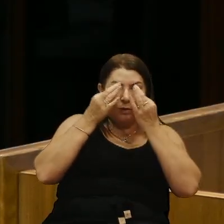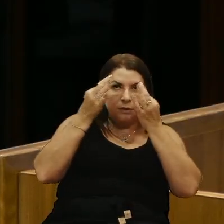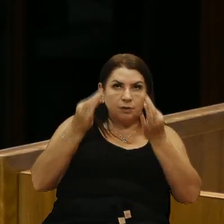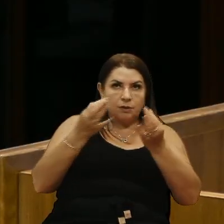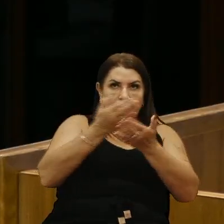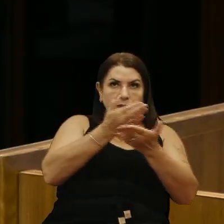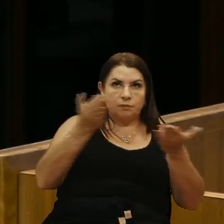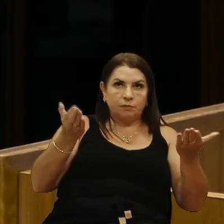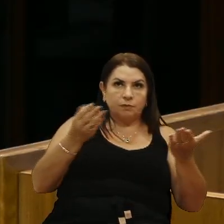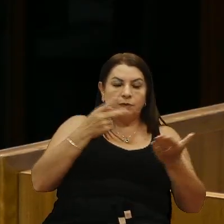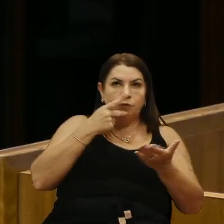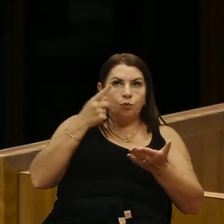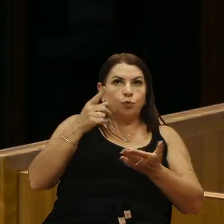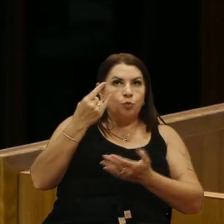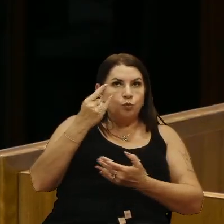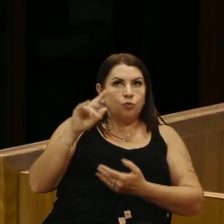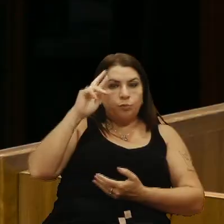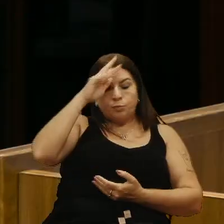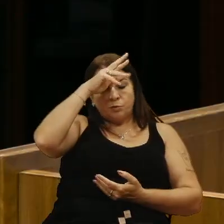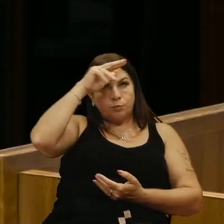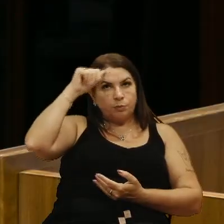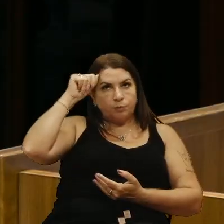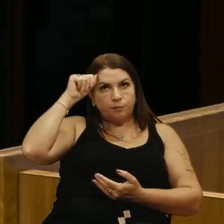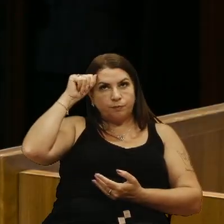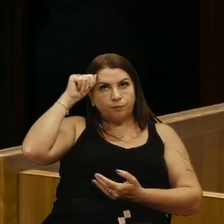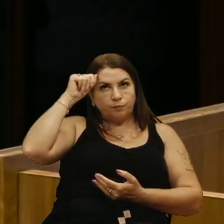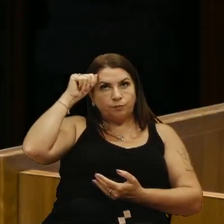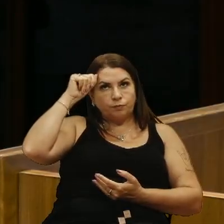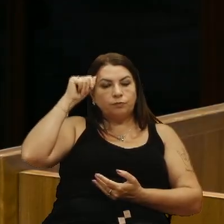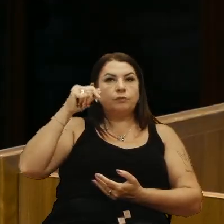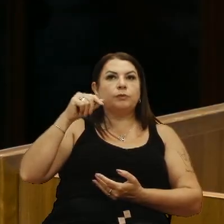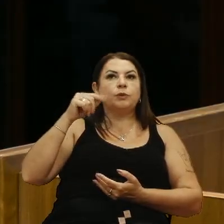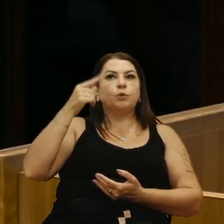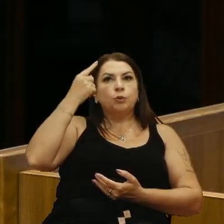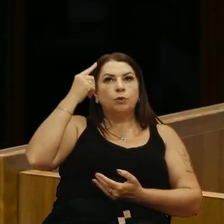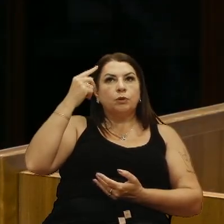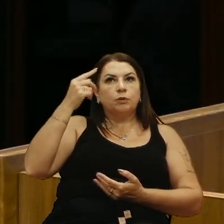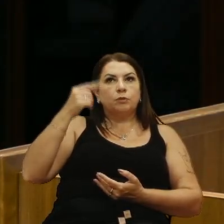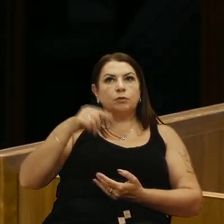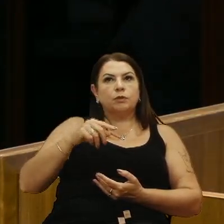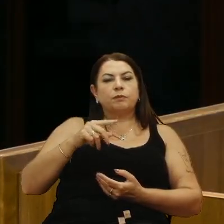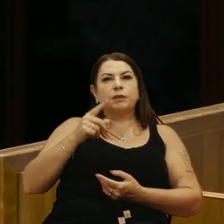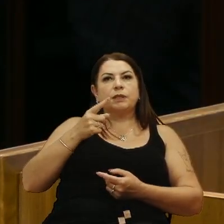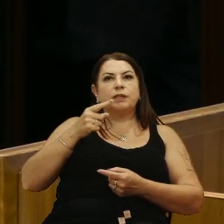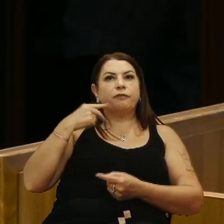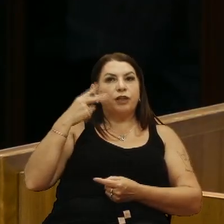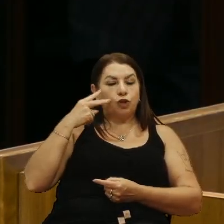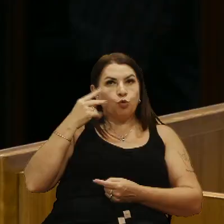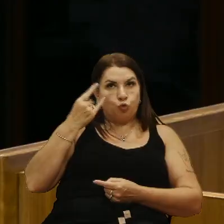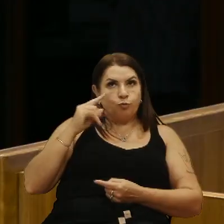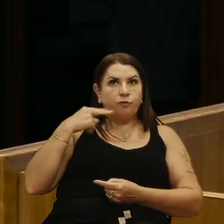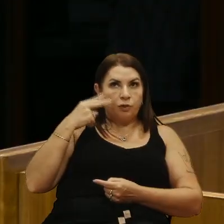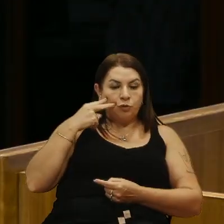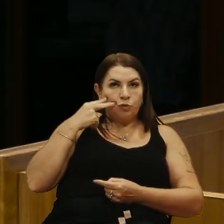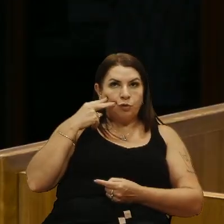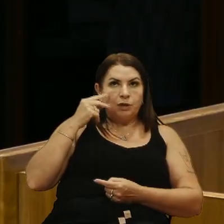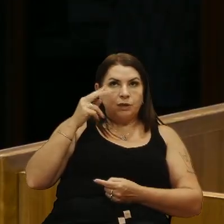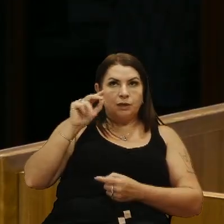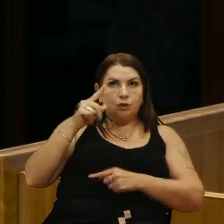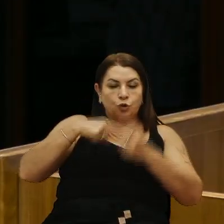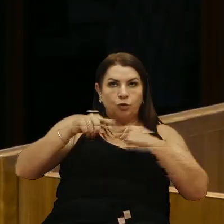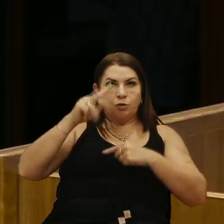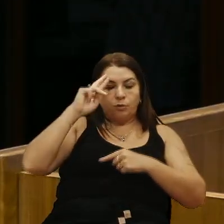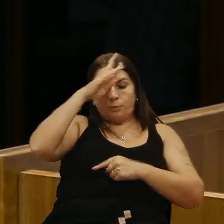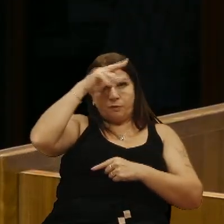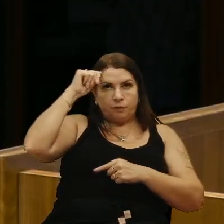vocês, e repito, o último vereador que se tornou prefeito e brigou com o